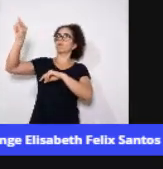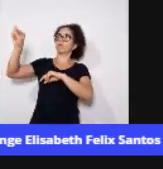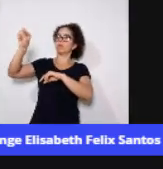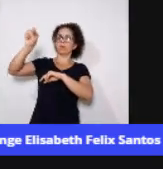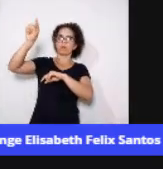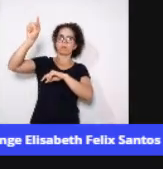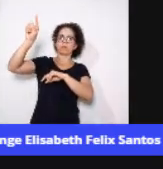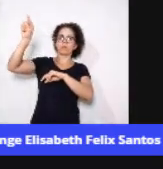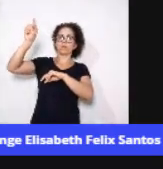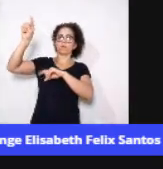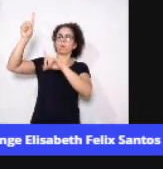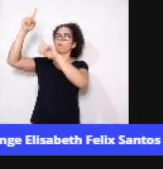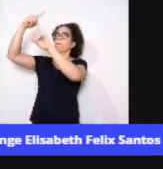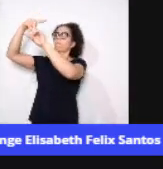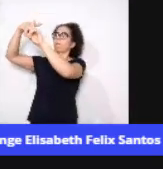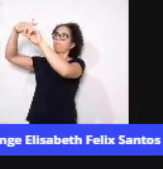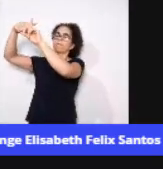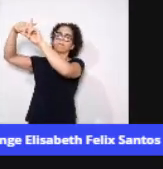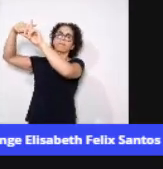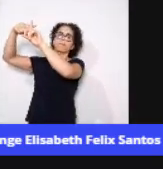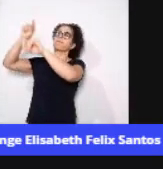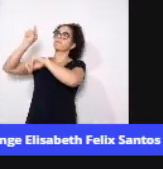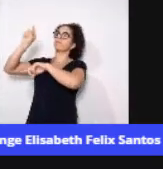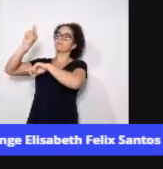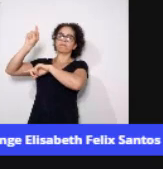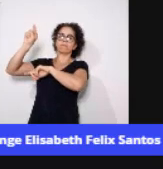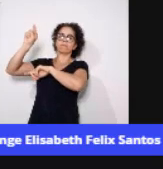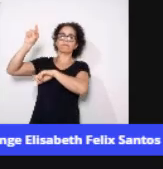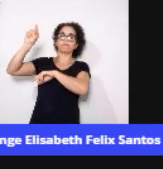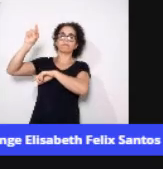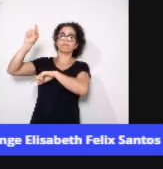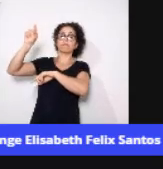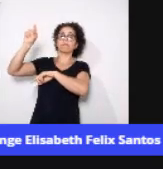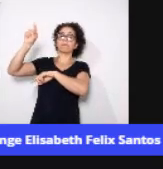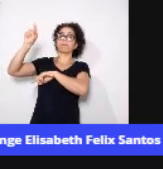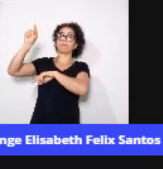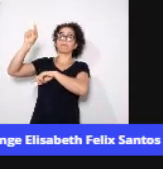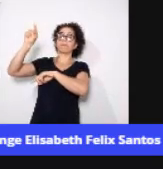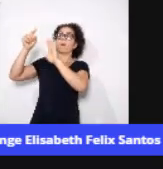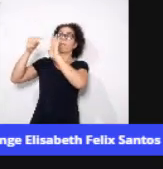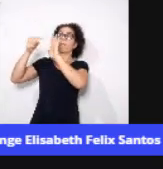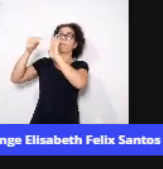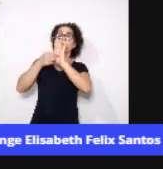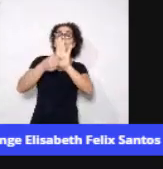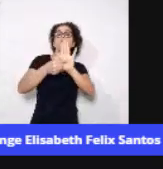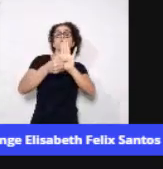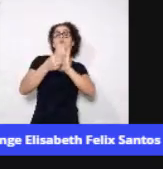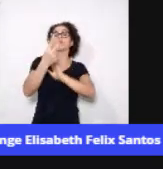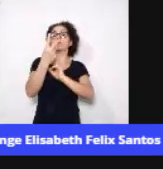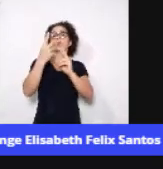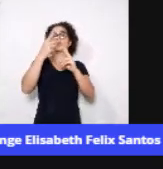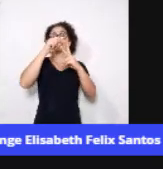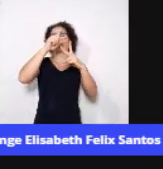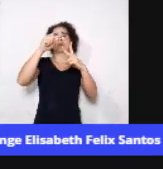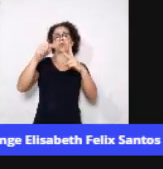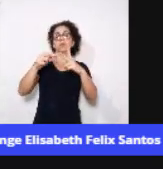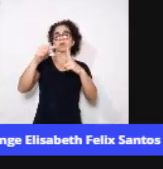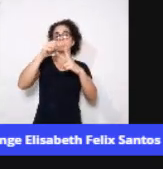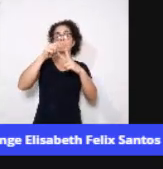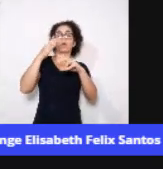mais. Esse ícone apresenta duas formas de acesso. Participar.